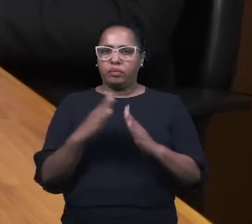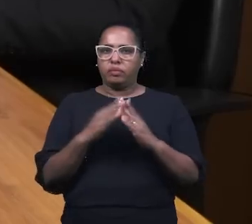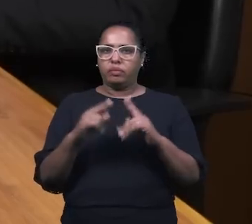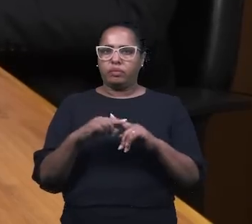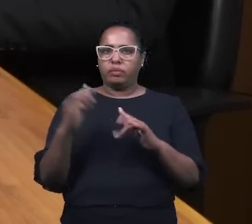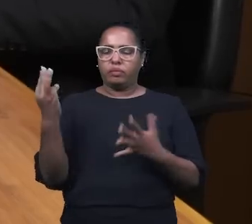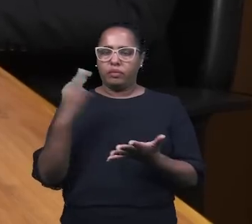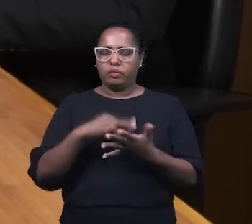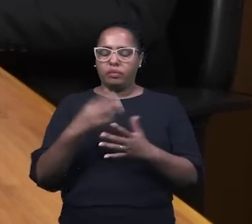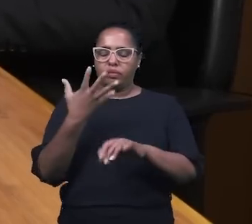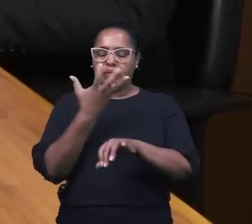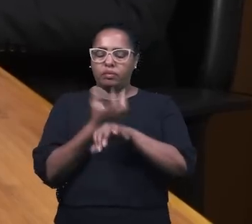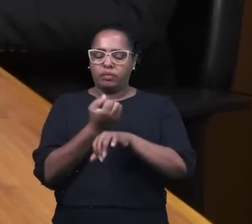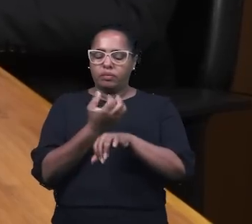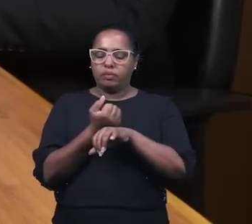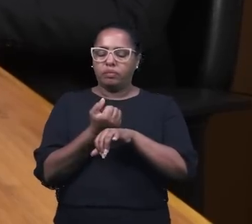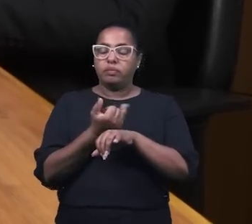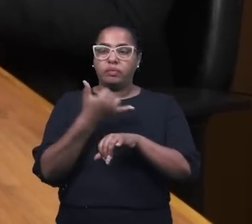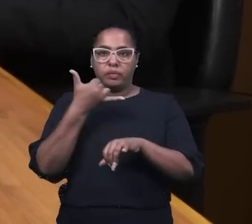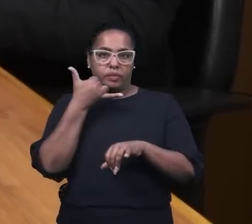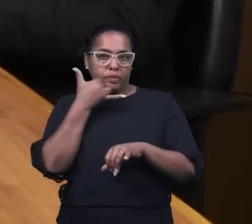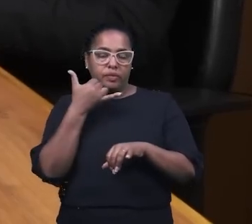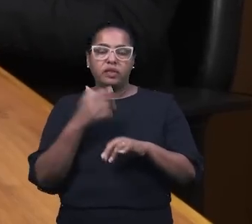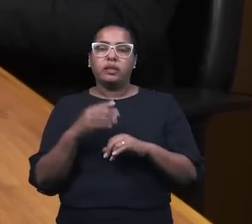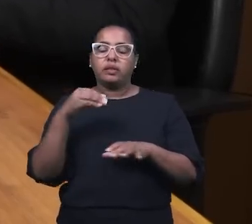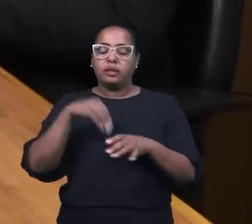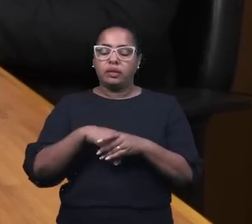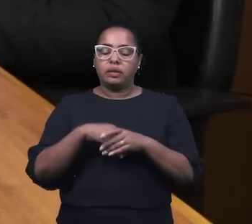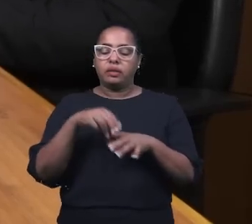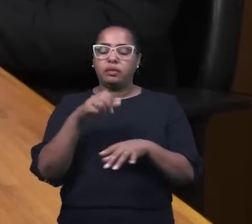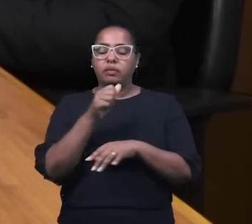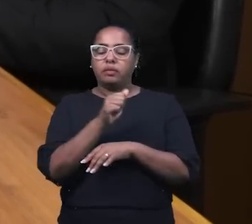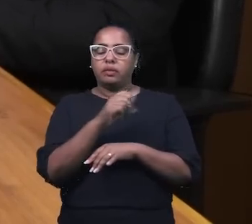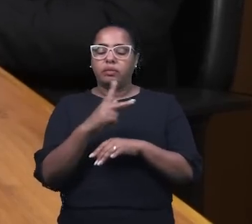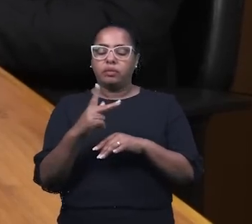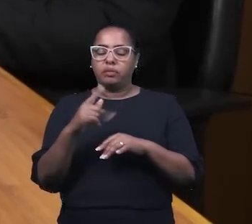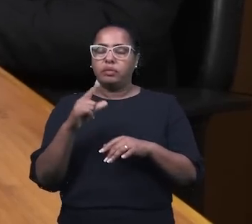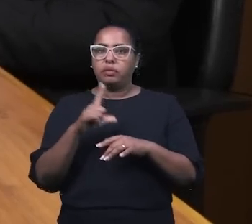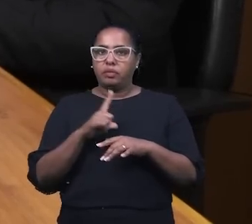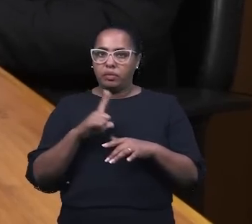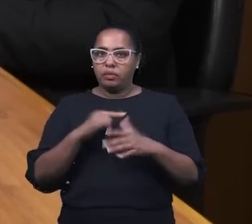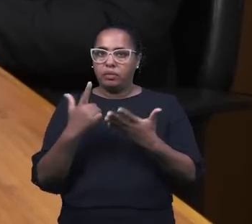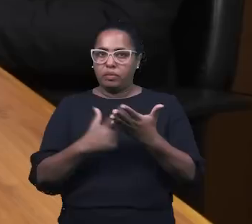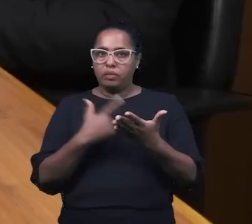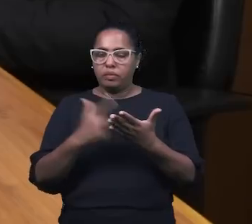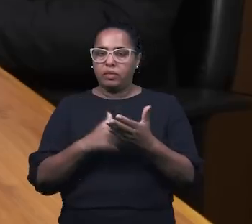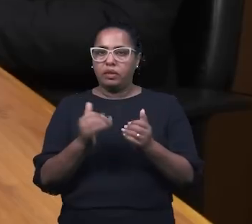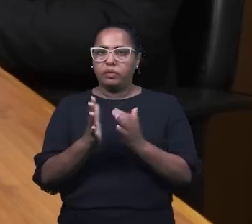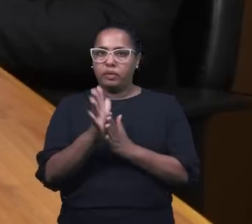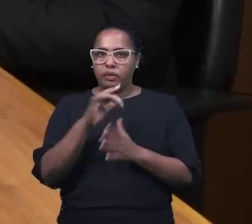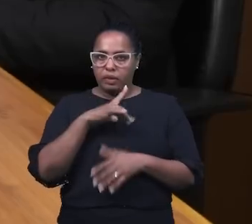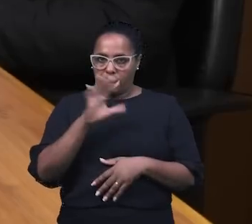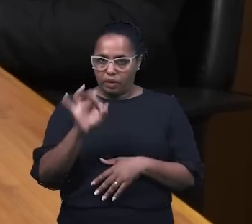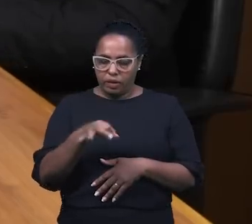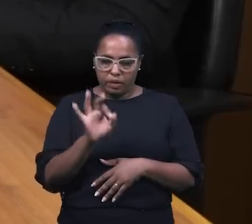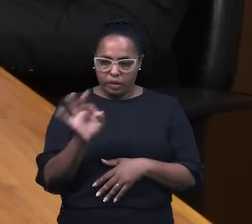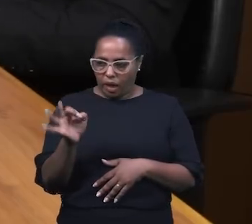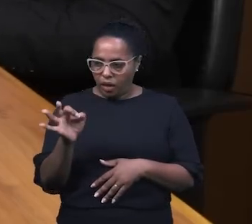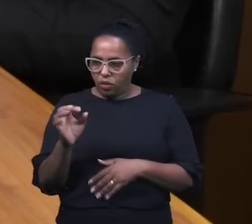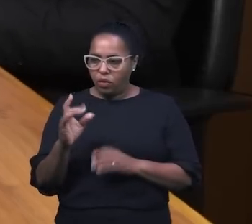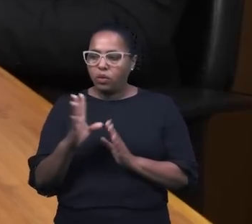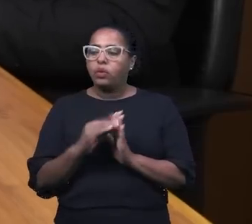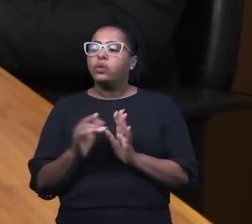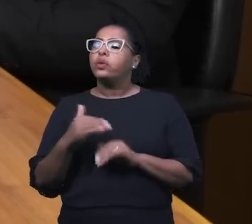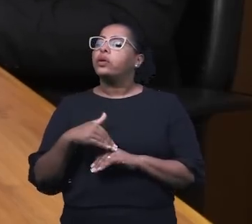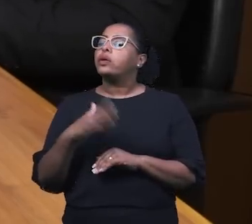pessoa baixa para o celular, correto? Dentro do aplicativo, a gente tem coletâneas também, não é isso? É o